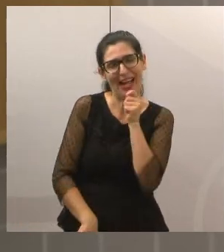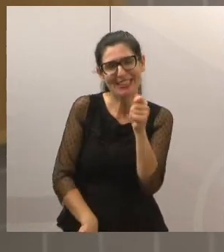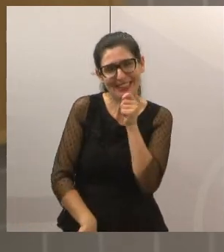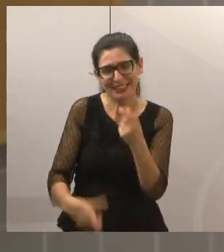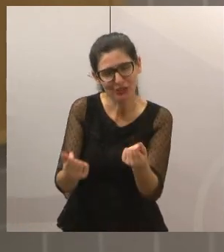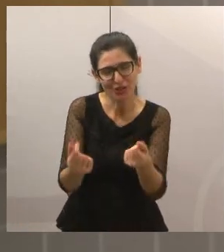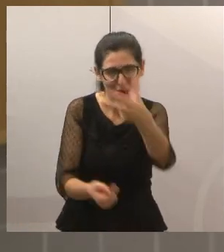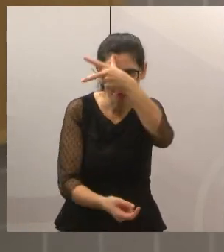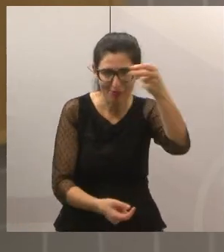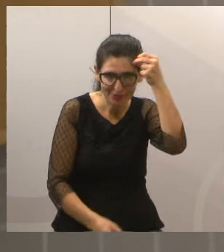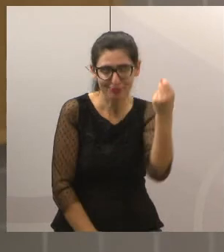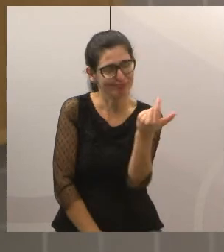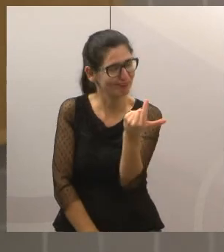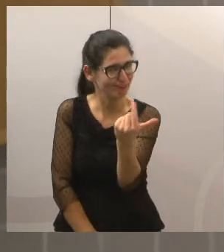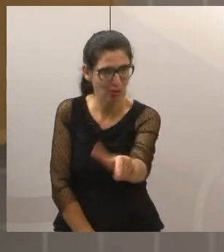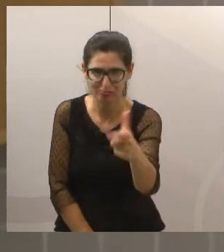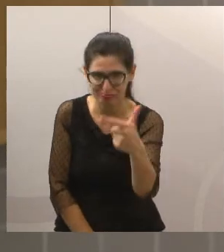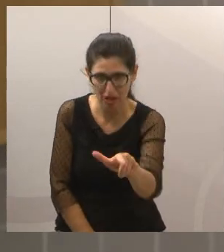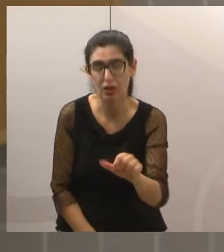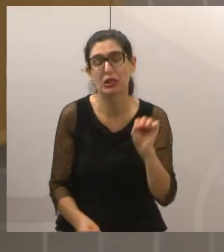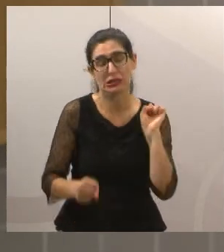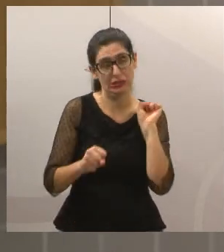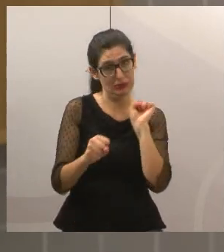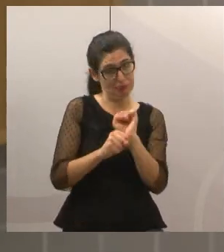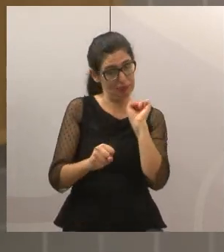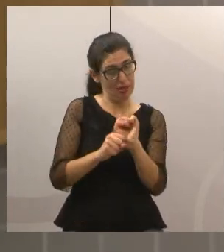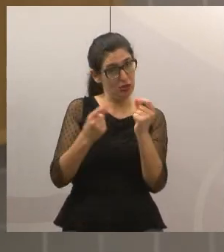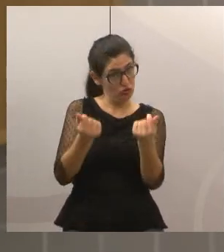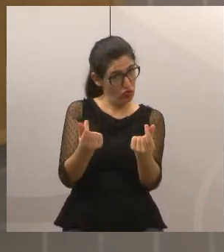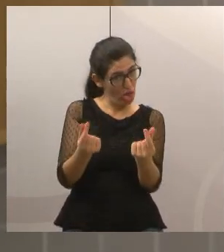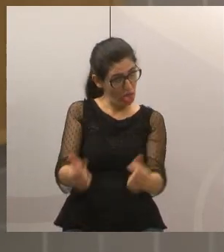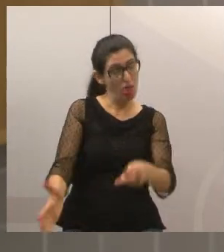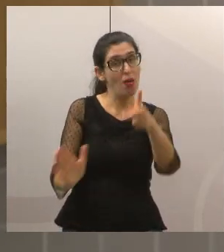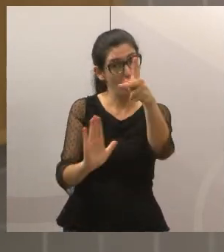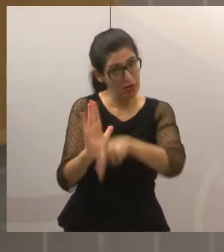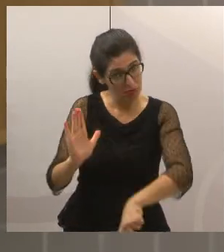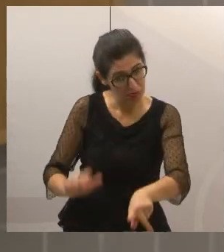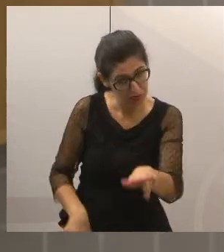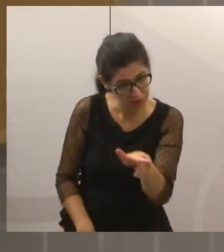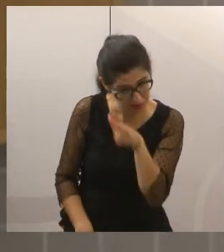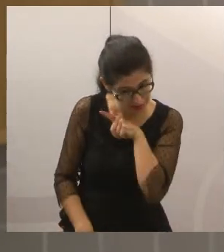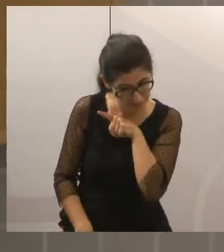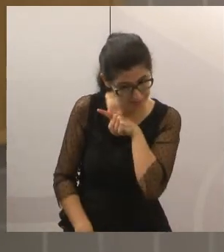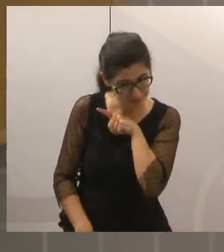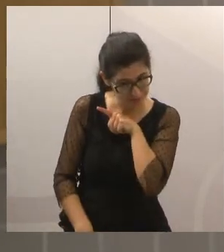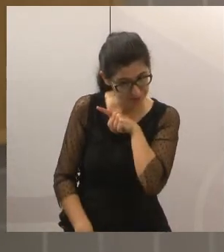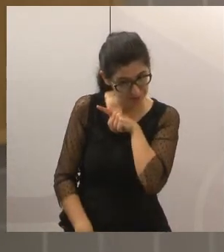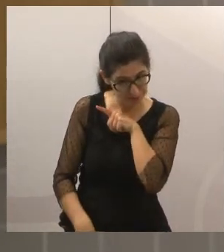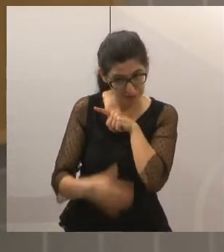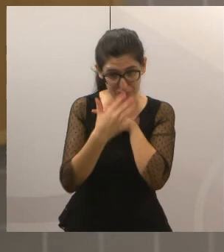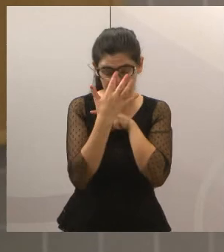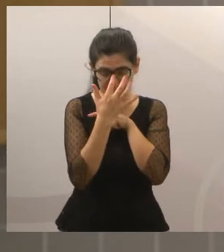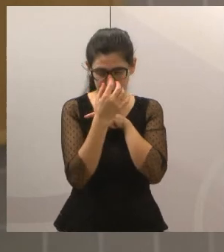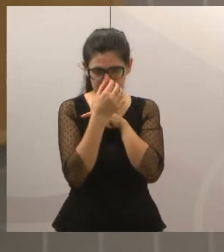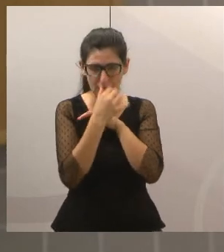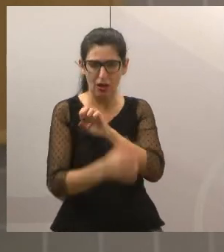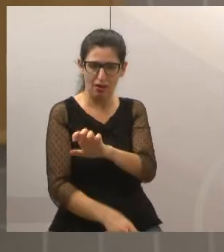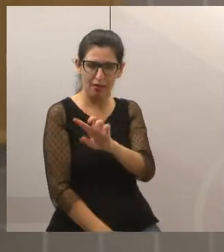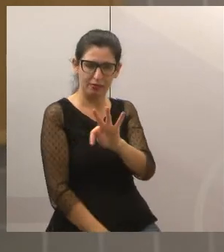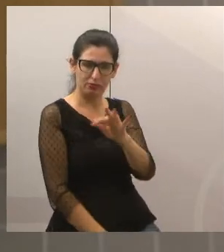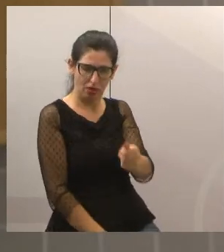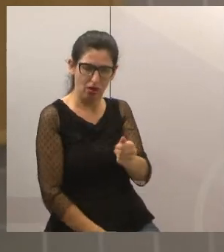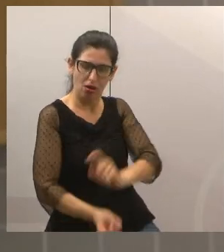Então, assim que houver esse repasse, os projetos já existem, né? Então a gente teria a duplicação da ETA,